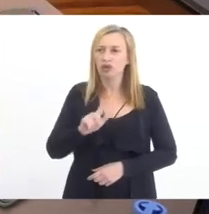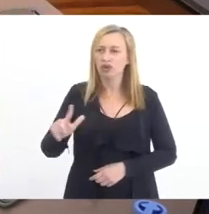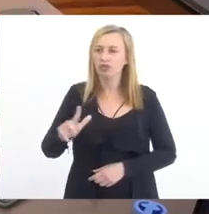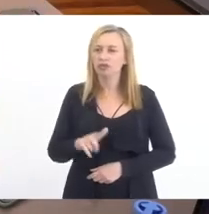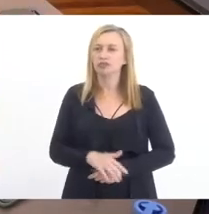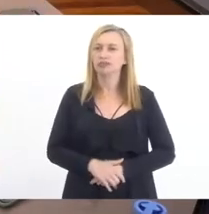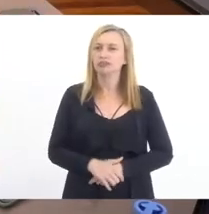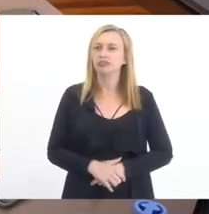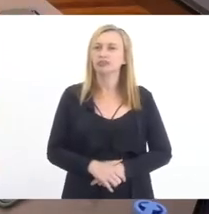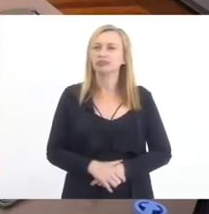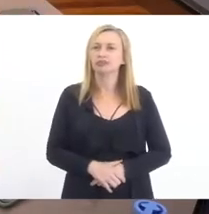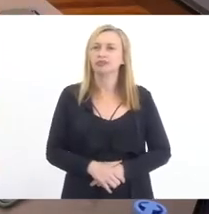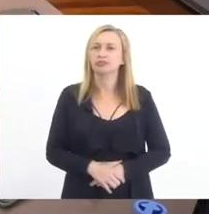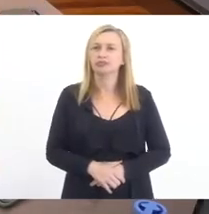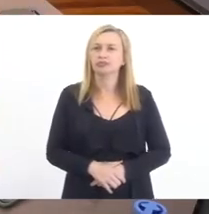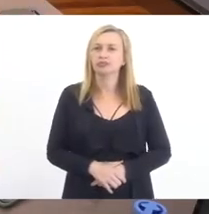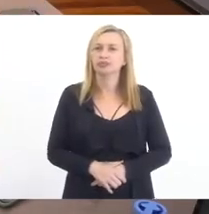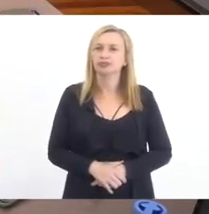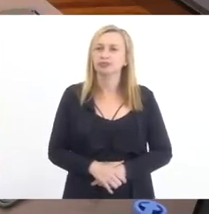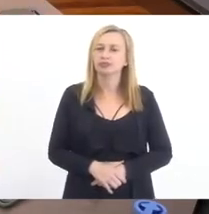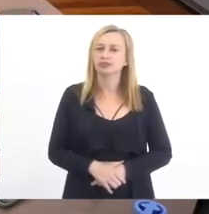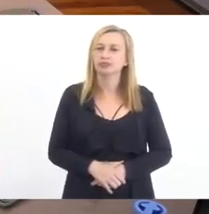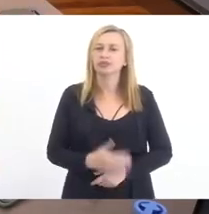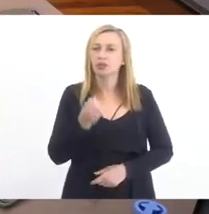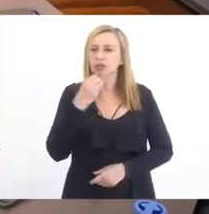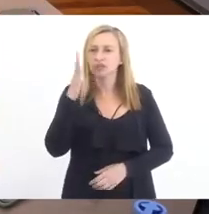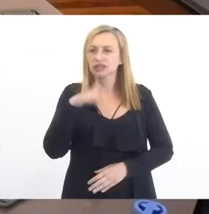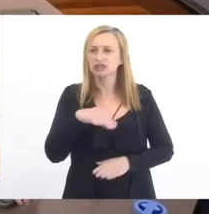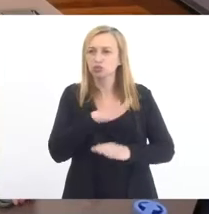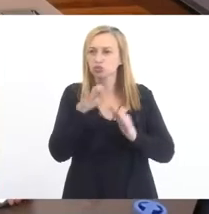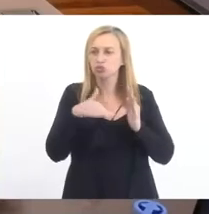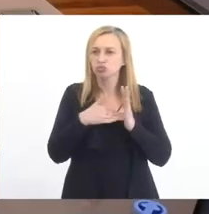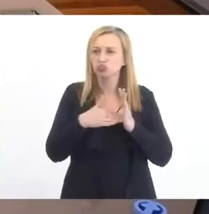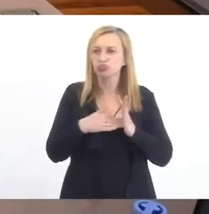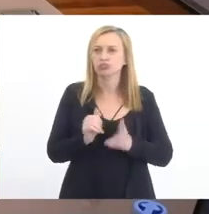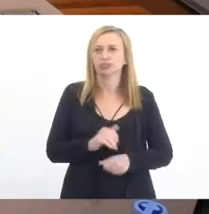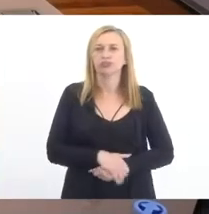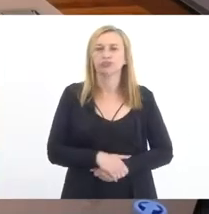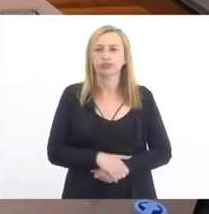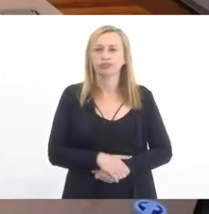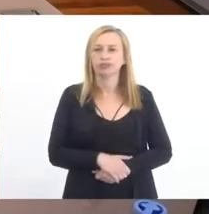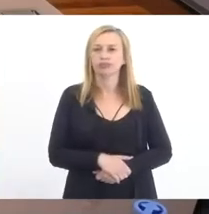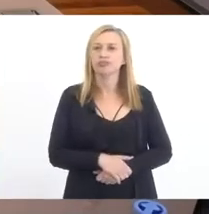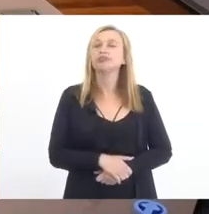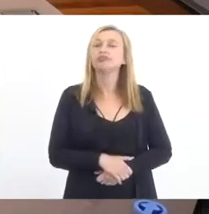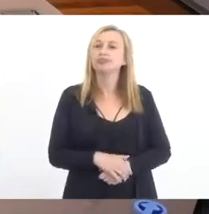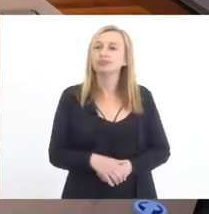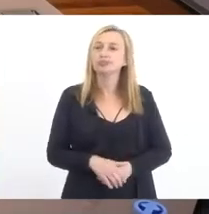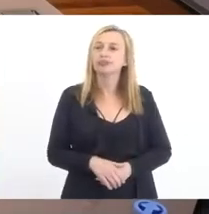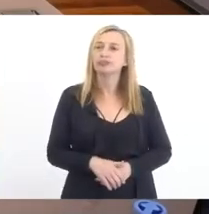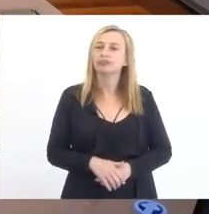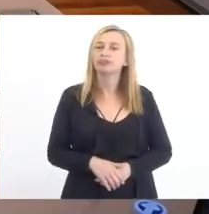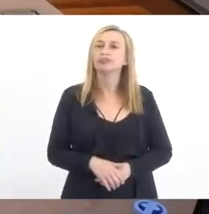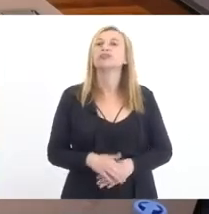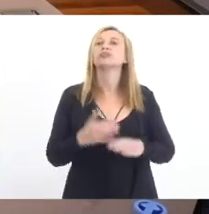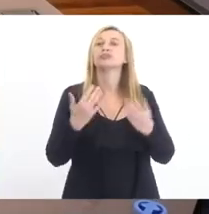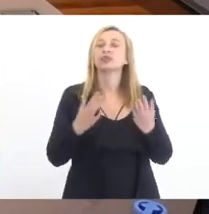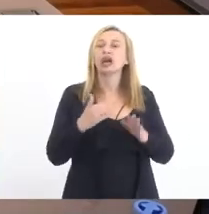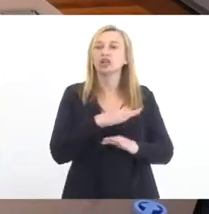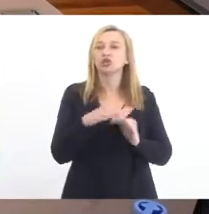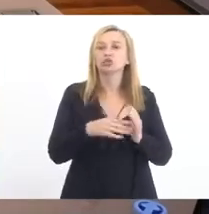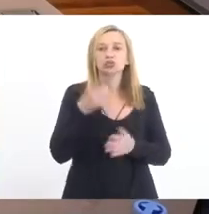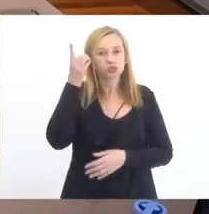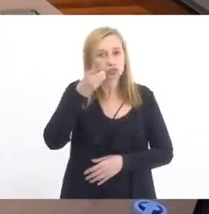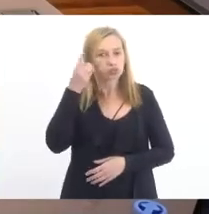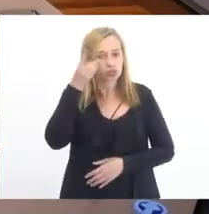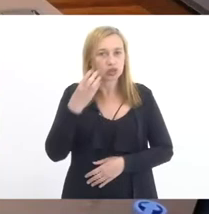Carvalho. Bem, boa tarde a todos. E eu cumprimento, né, a todos os parlamentares